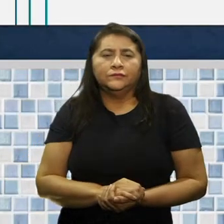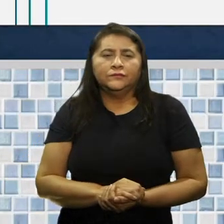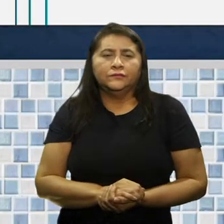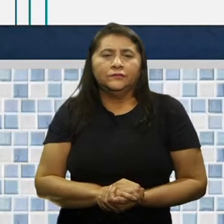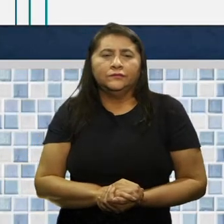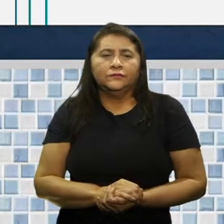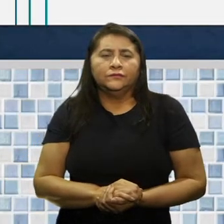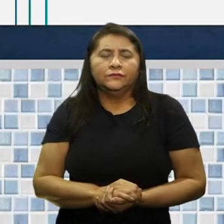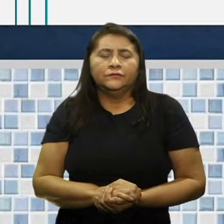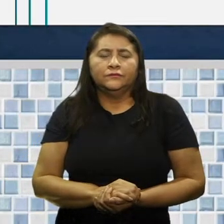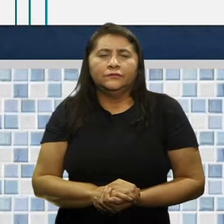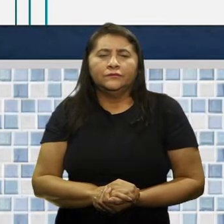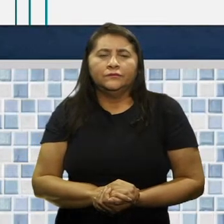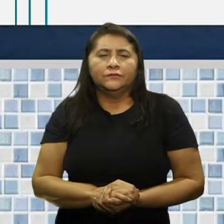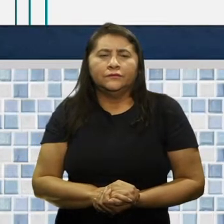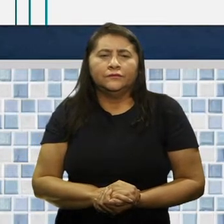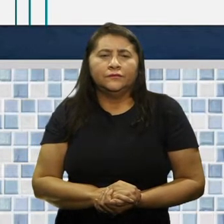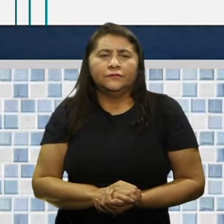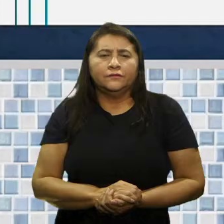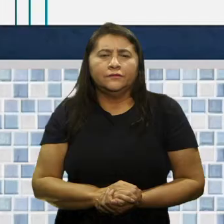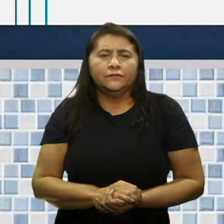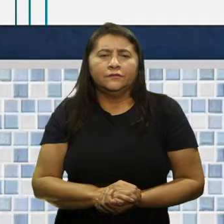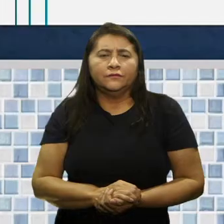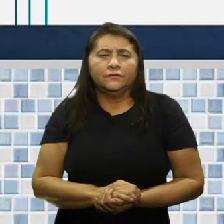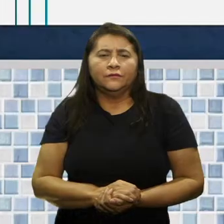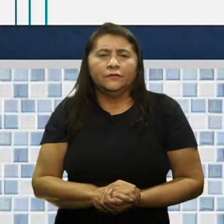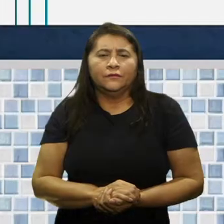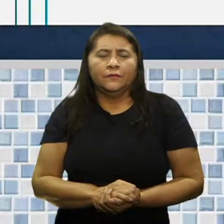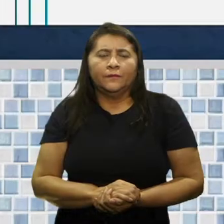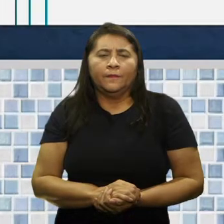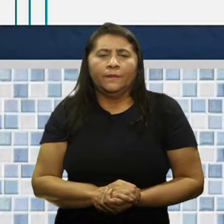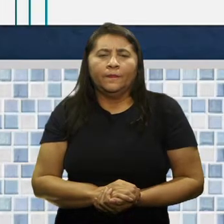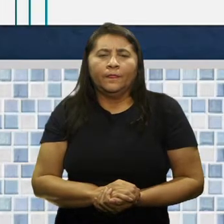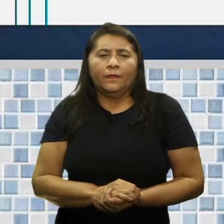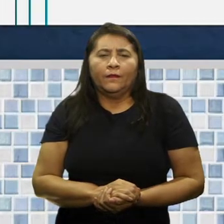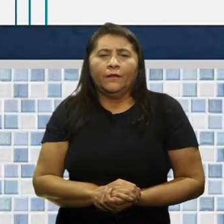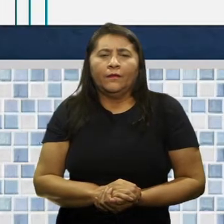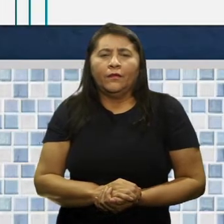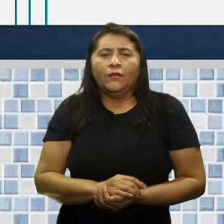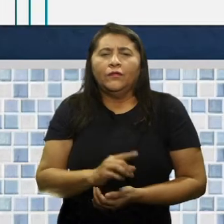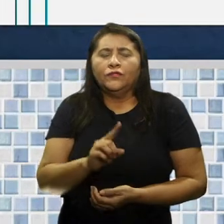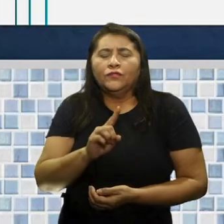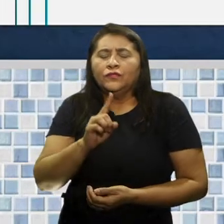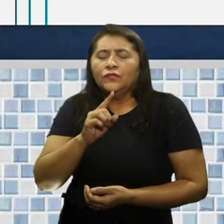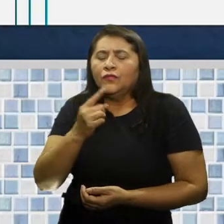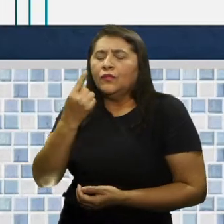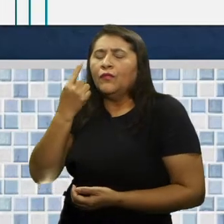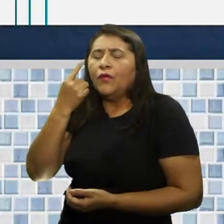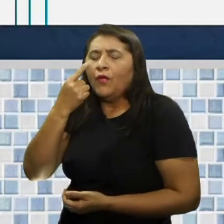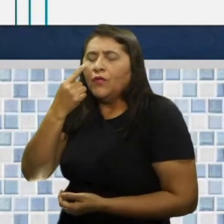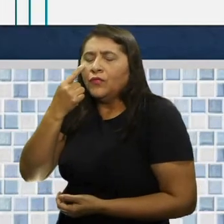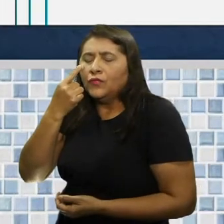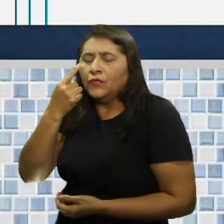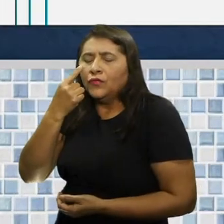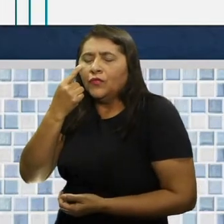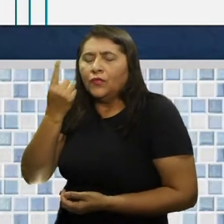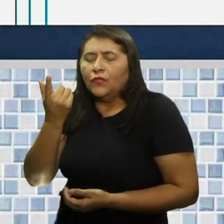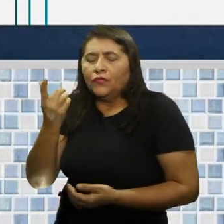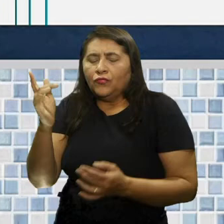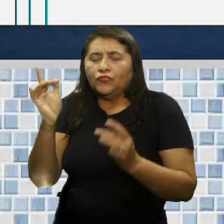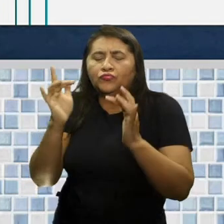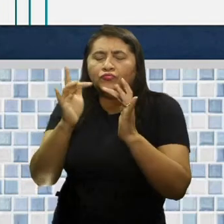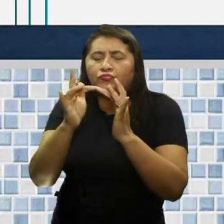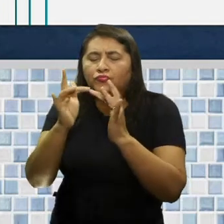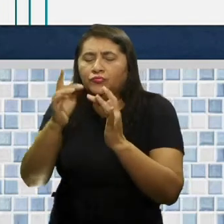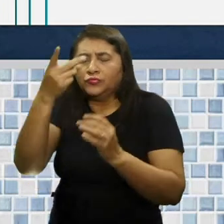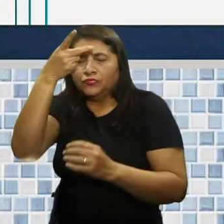Don't make contact with people who are sick. Então, esse lado nós temos. Não toque seus olhos. Não faça contato